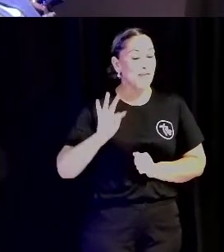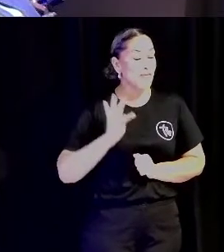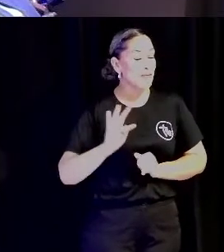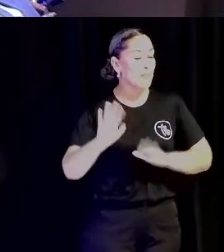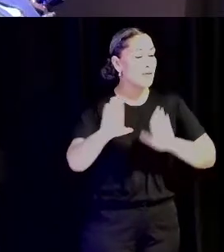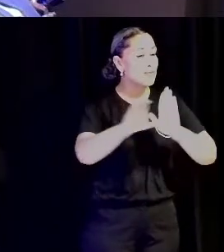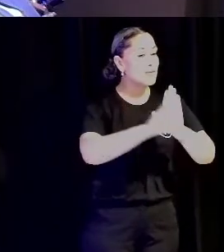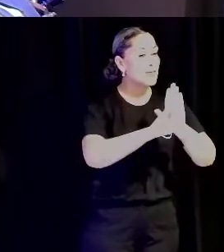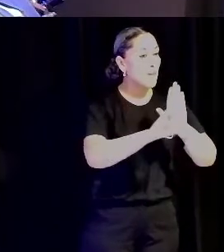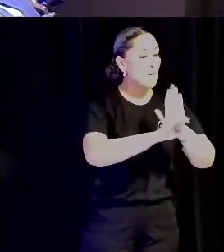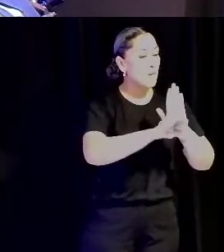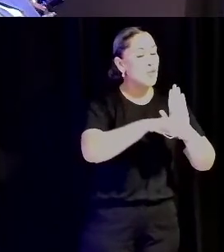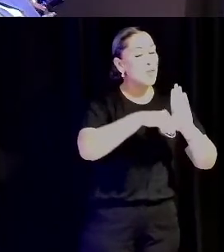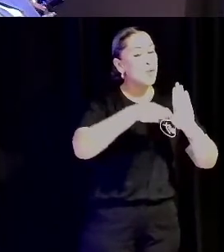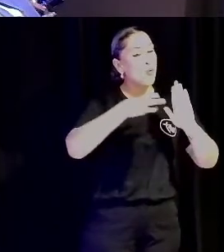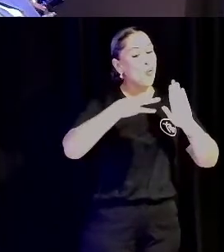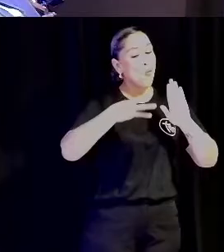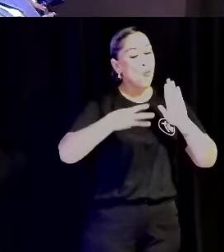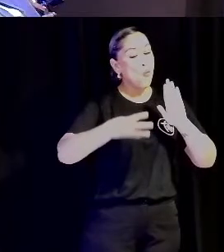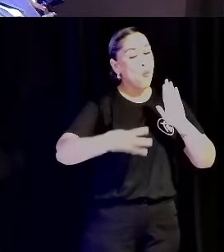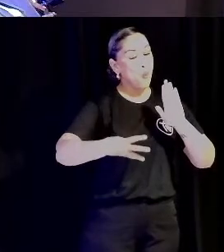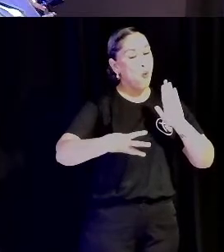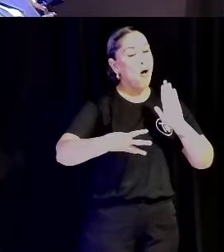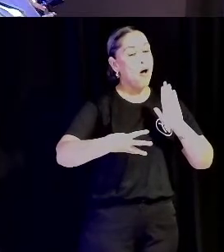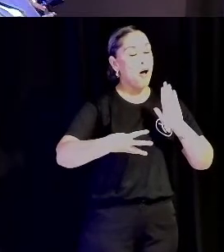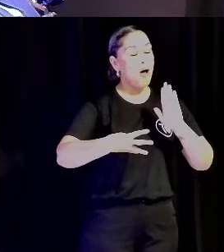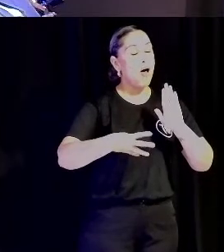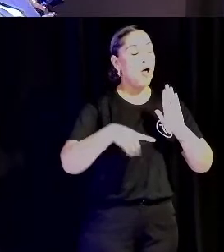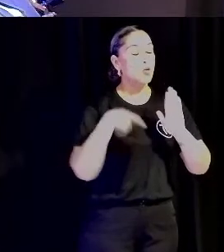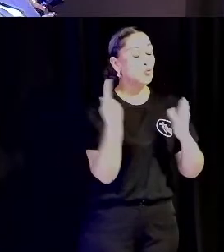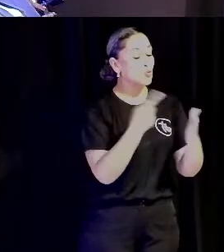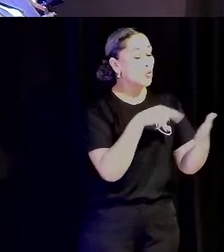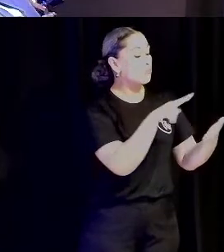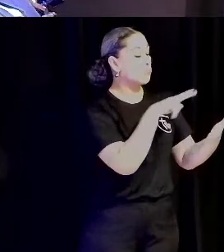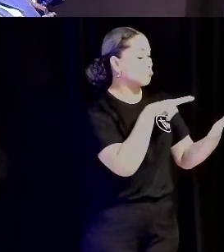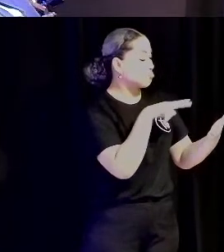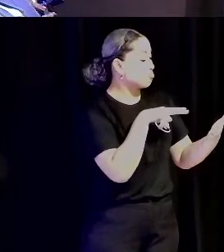capítulo 4, nós vamos ler